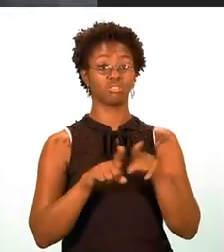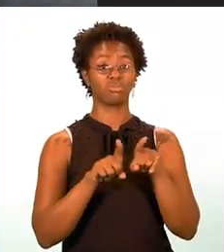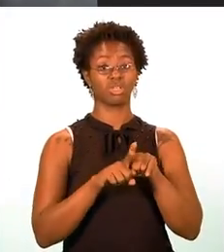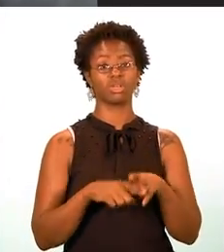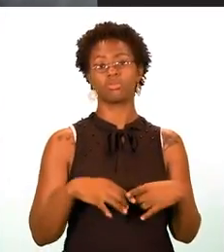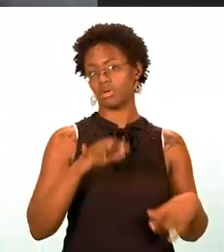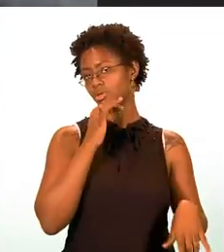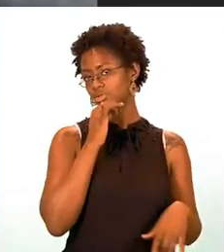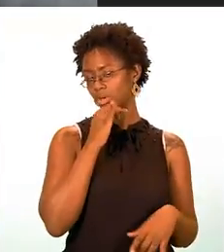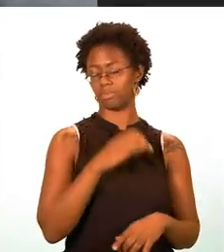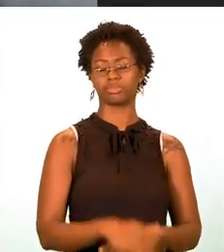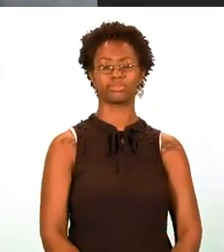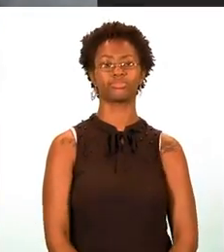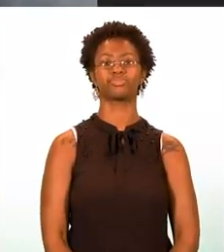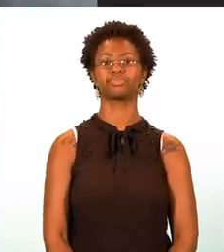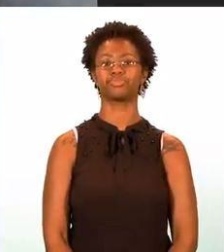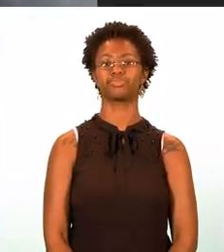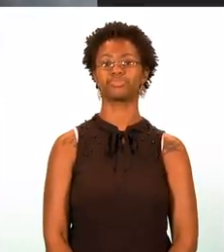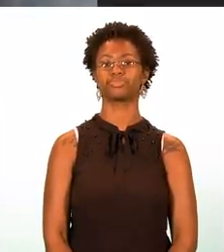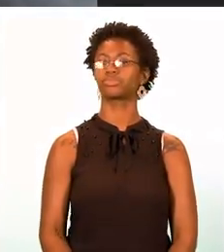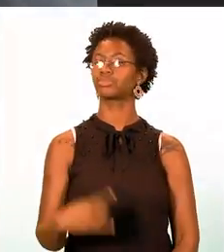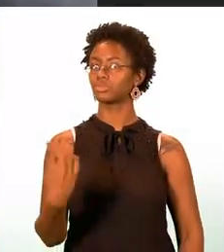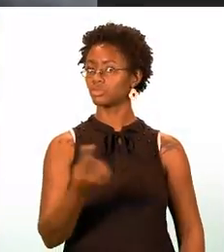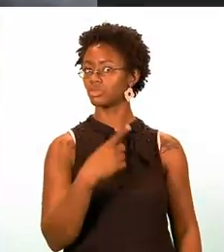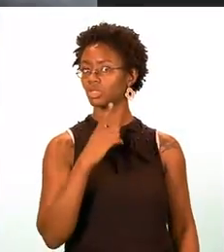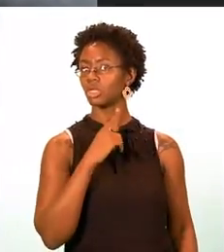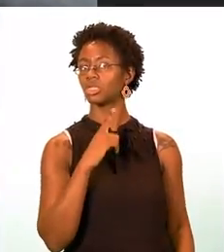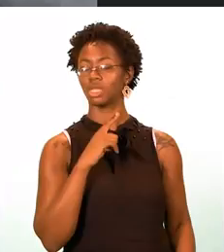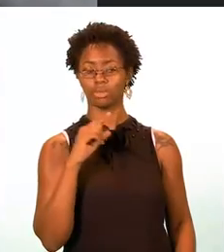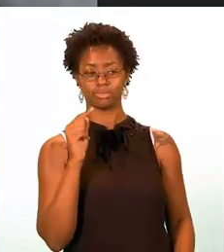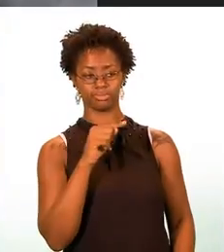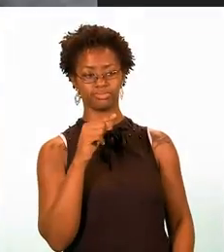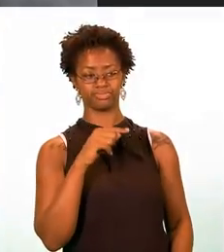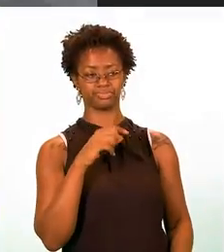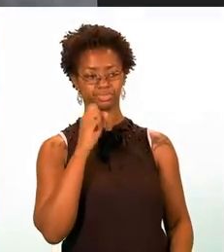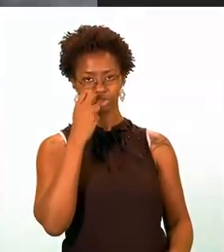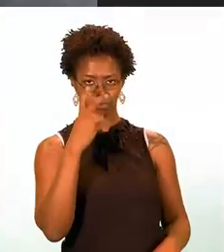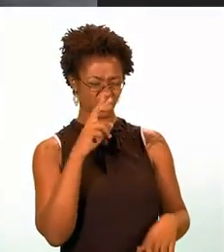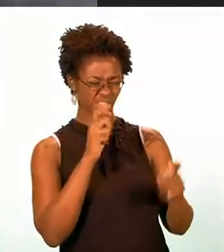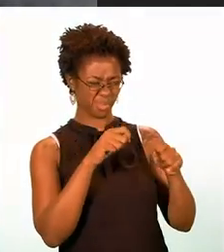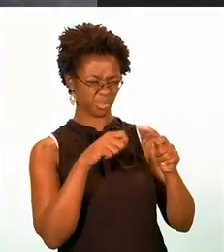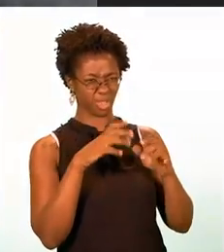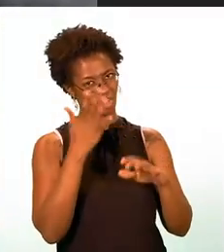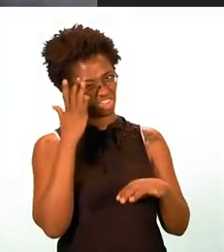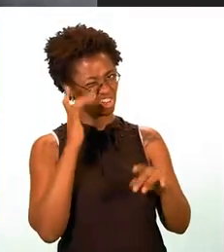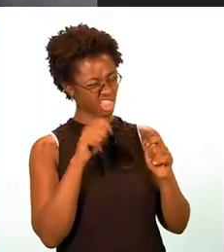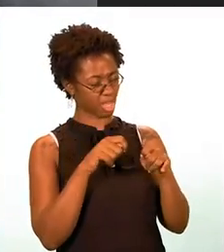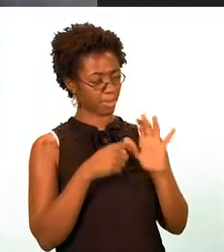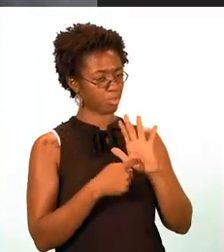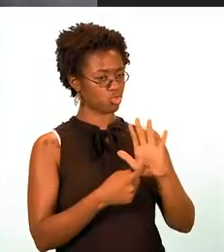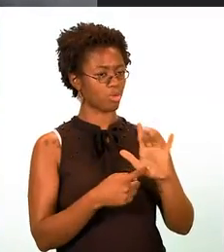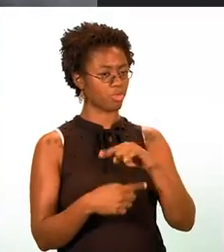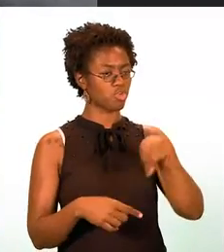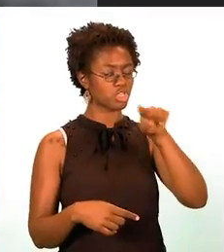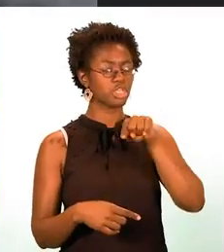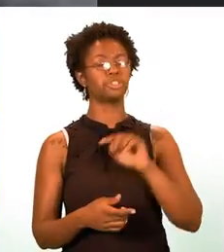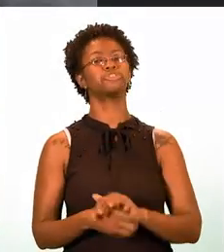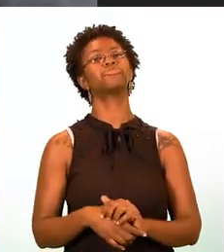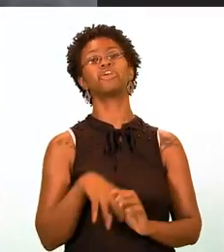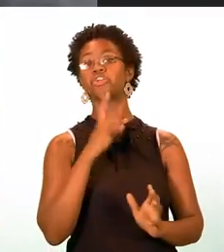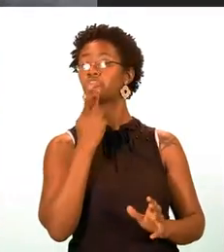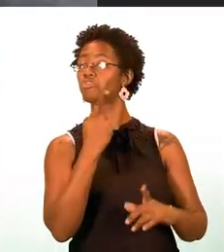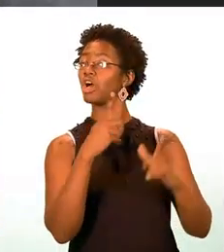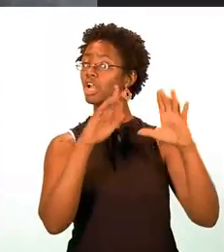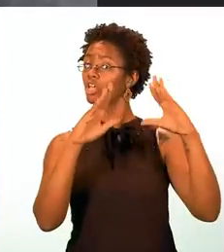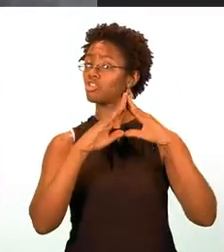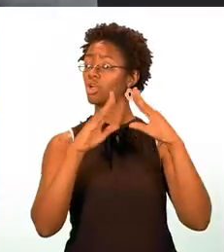Também. Então, olha, por exemplo, nós temos aqui, vamos ver se é possível mostrar para vocês. A gente